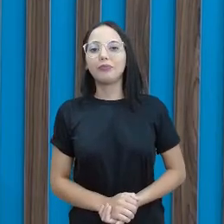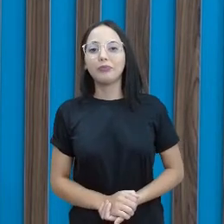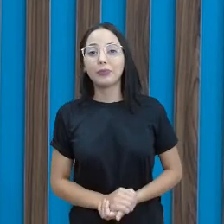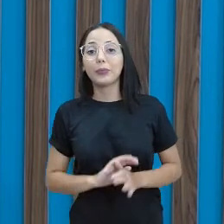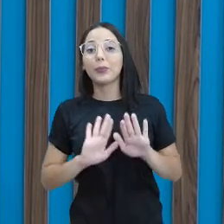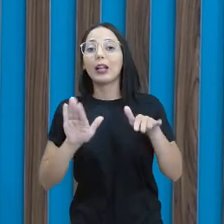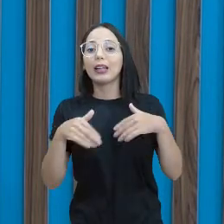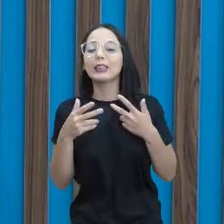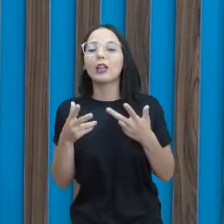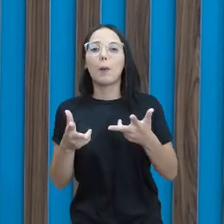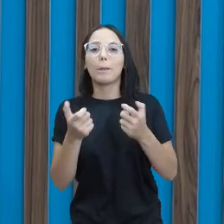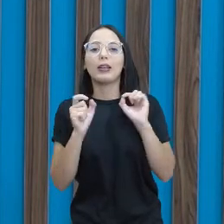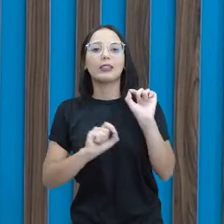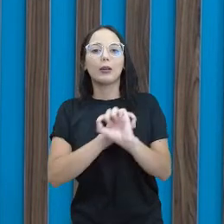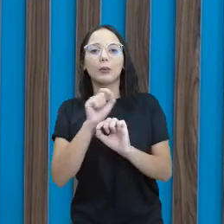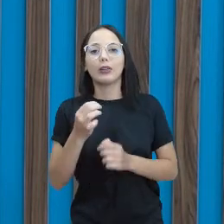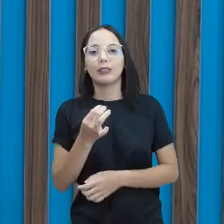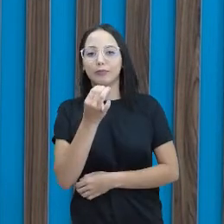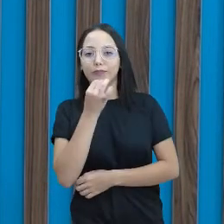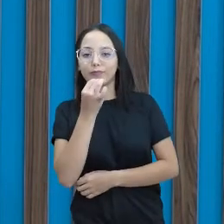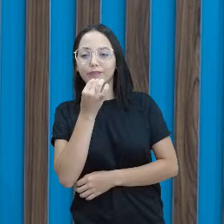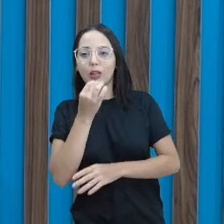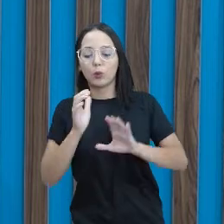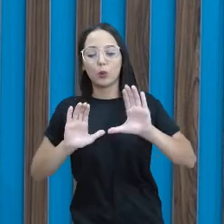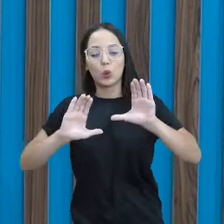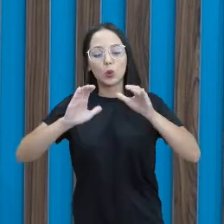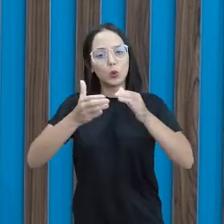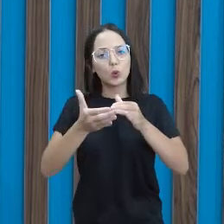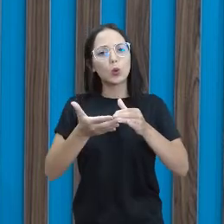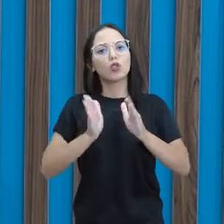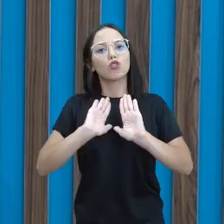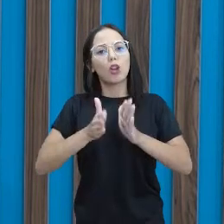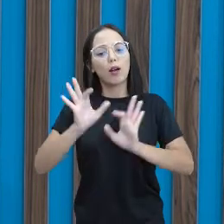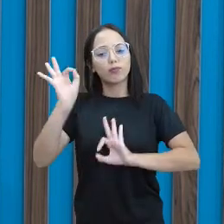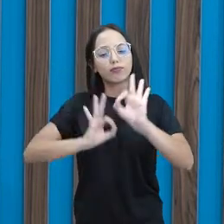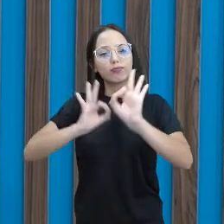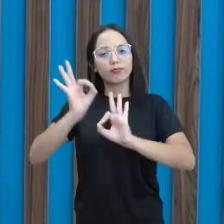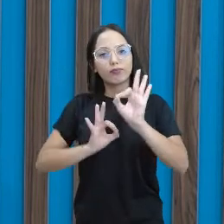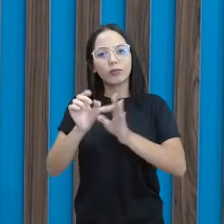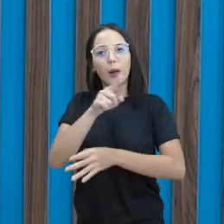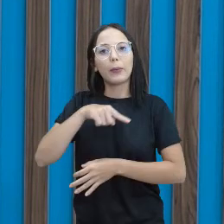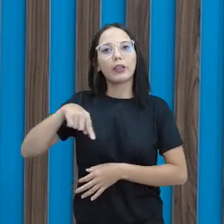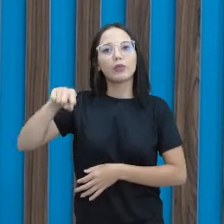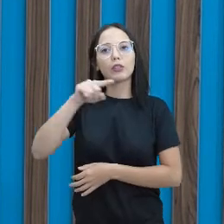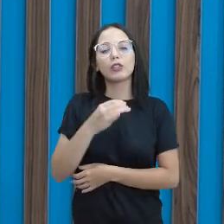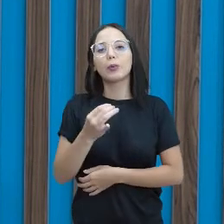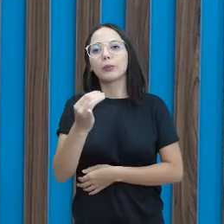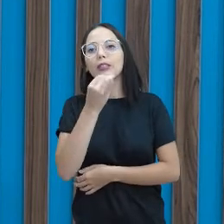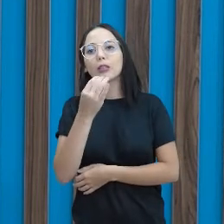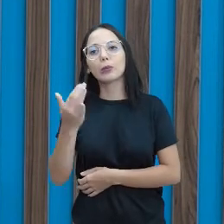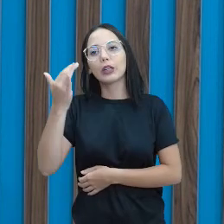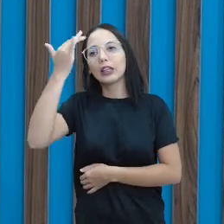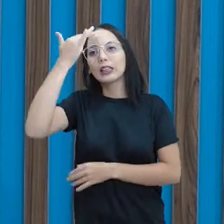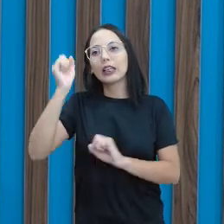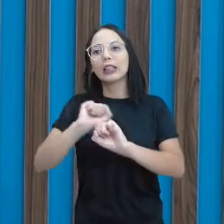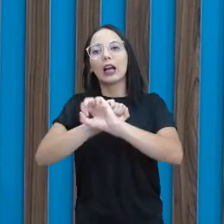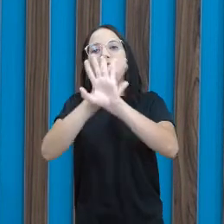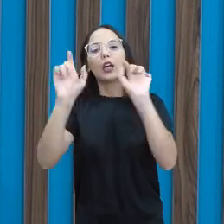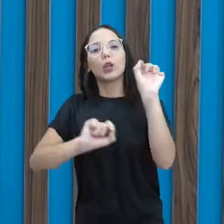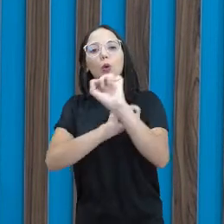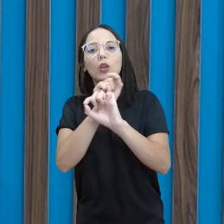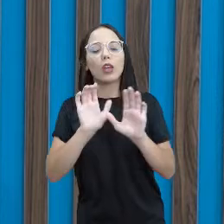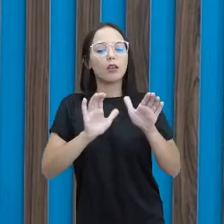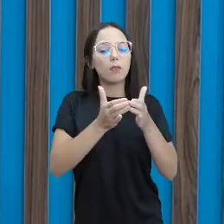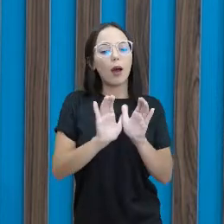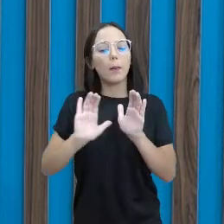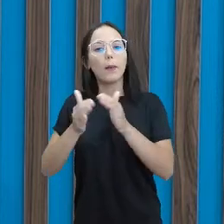gente percebe que a ideia dos conjuntos foi bem construída, né, para que você tenha a noção do que representa cada